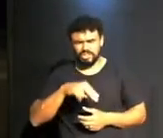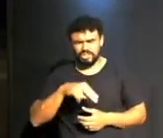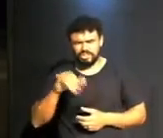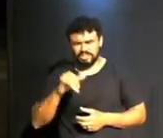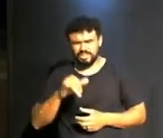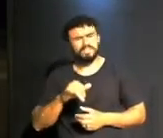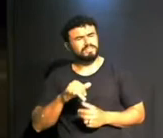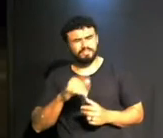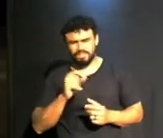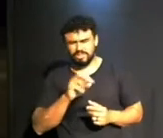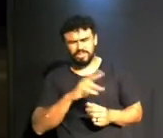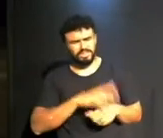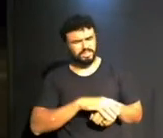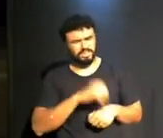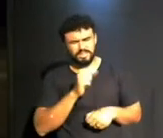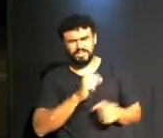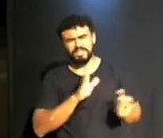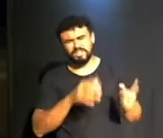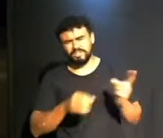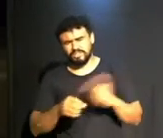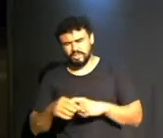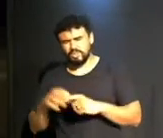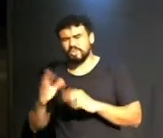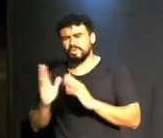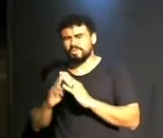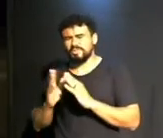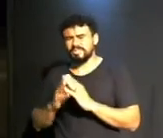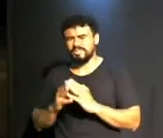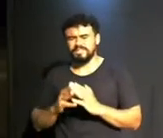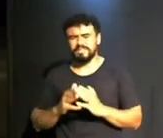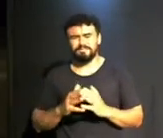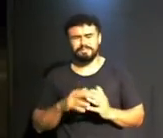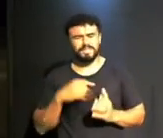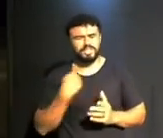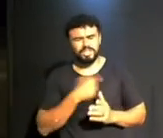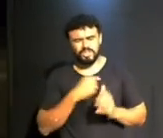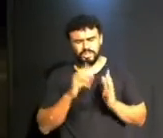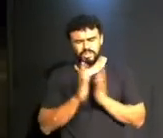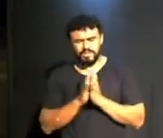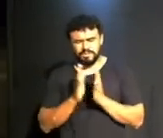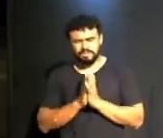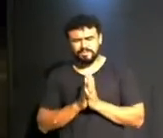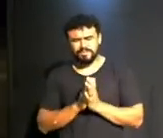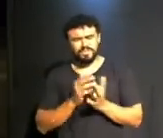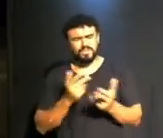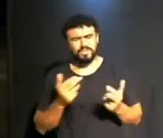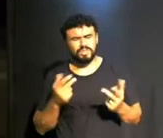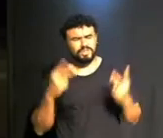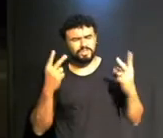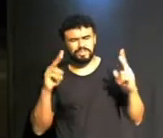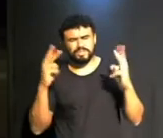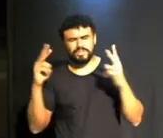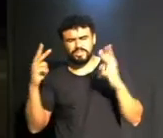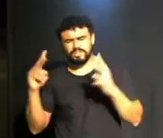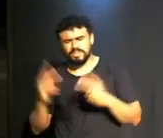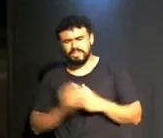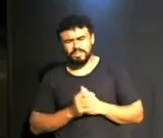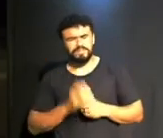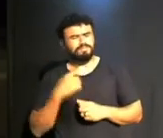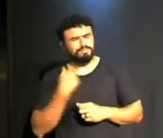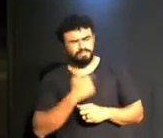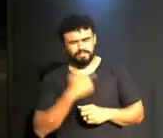e o retirou do hospital e ele já está de volta em seu lar nós Oramos para Que tantas vitórias que o Senhor tem dado